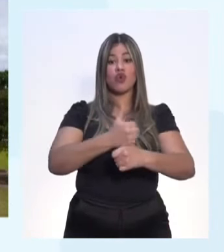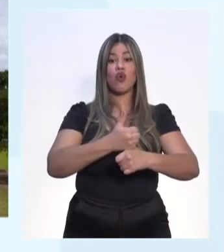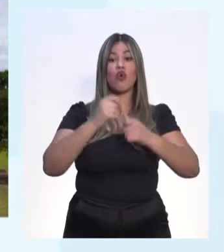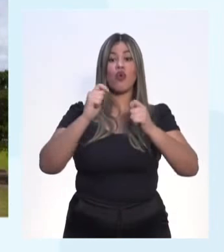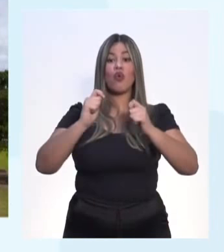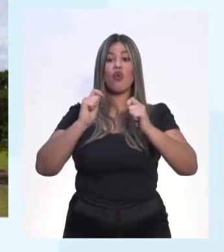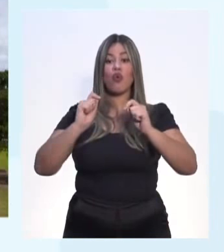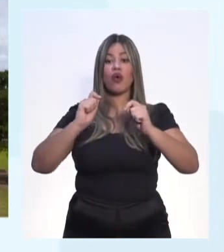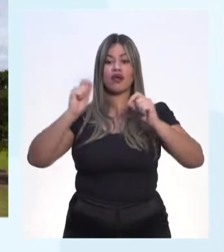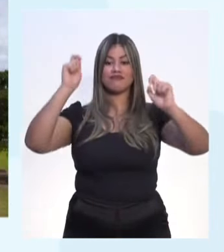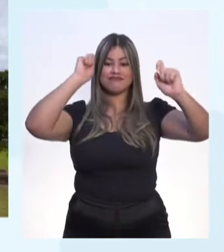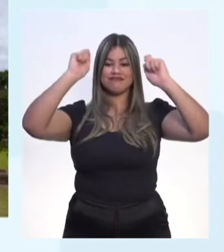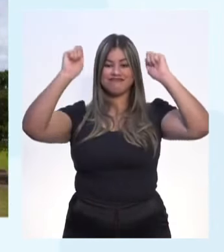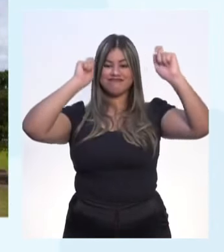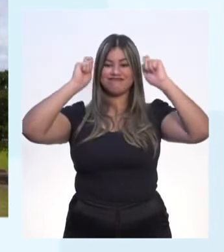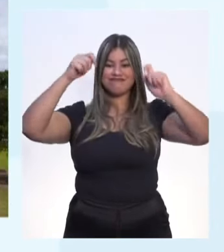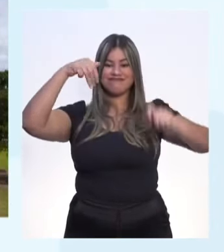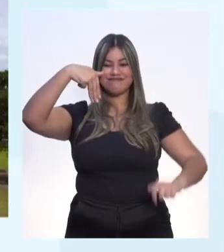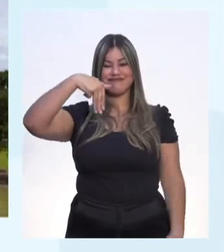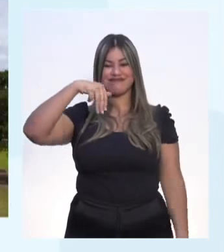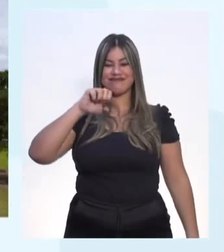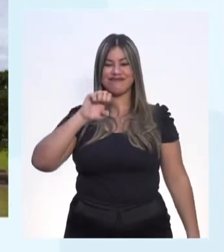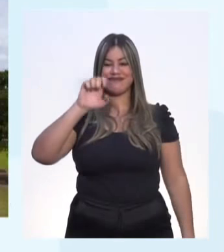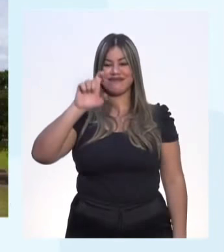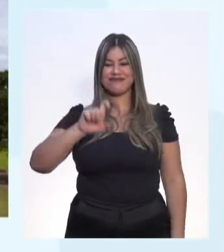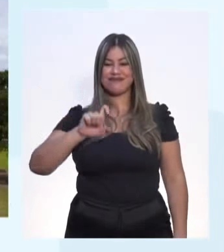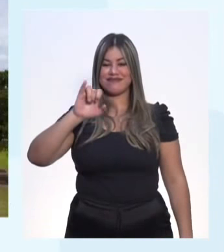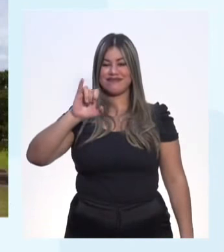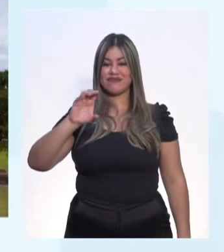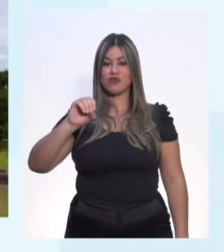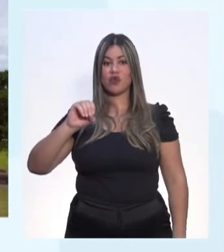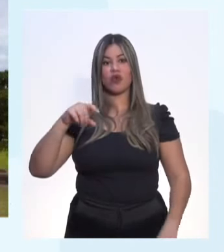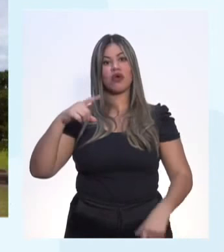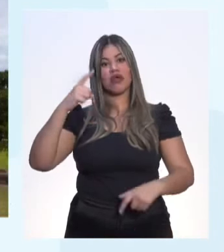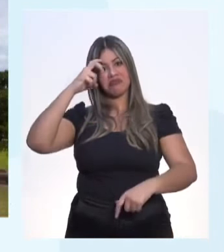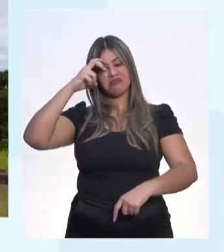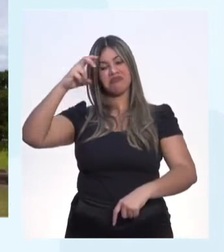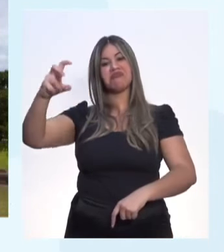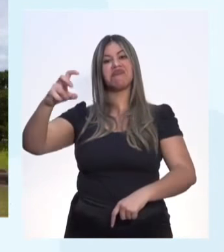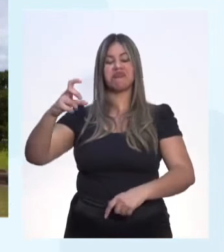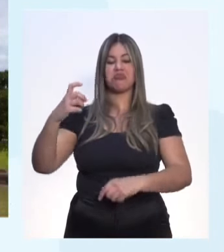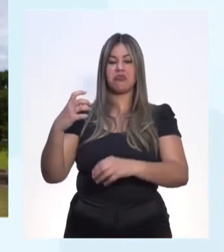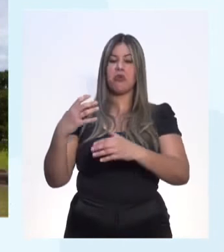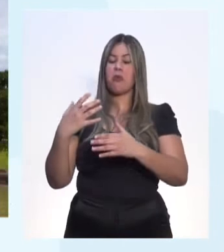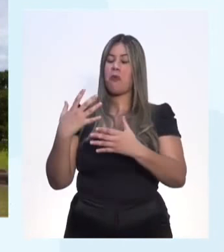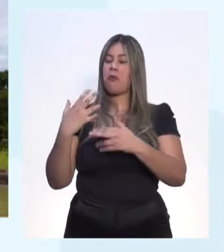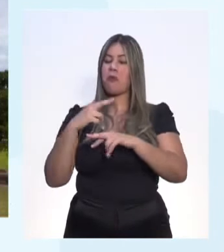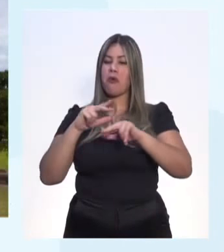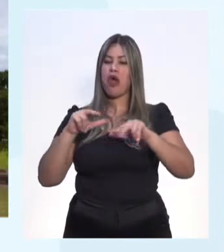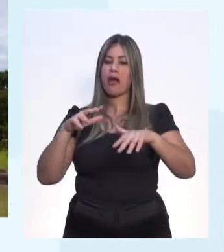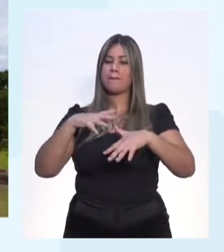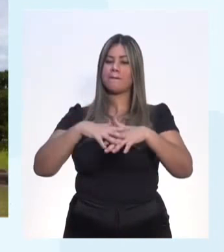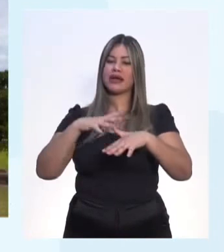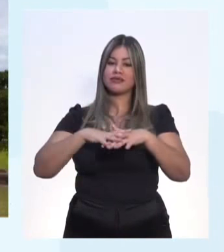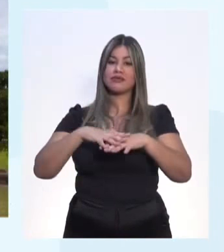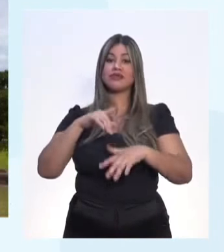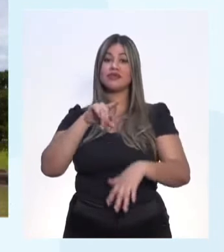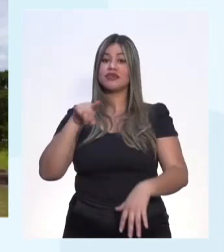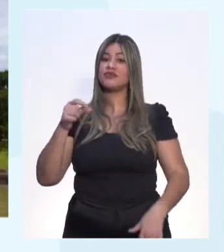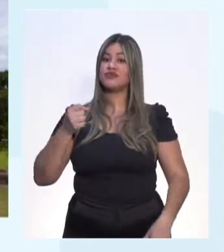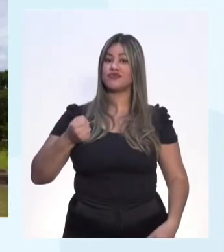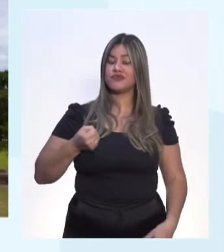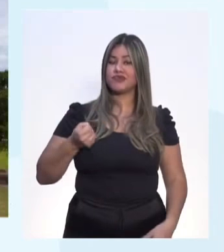sofisticados construíram grandes cidades e tinham conhecimentos avançados em matemática mais sim um sistema de